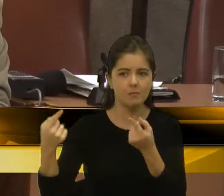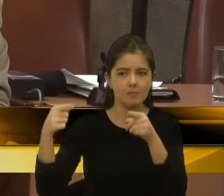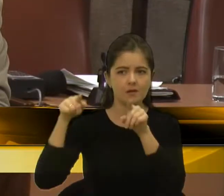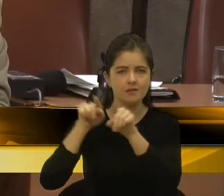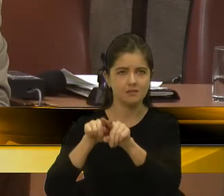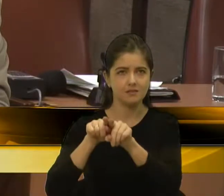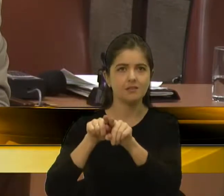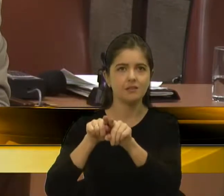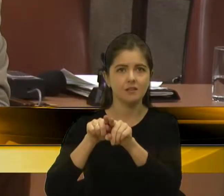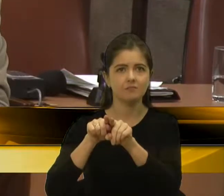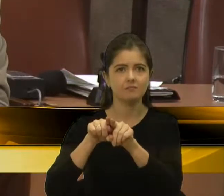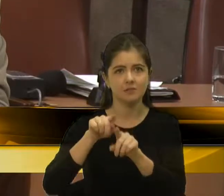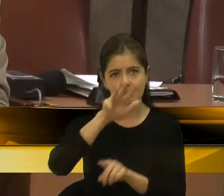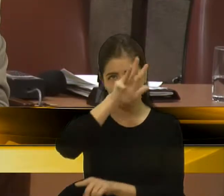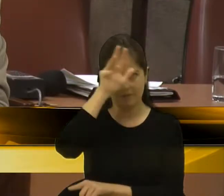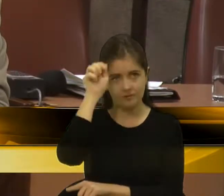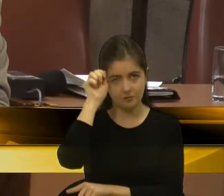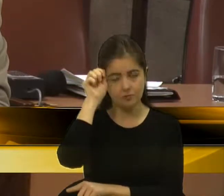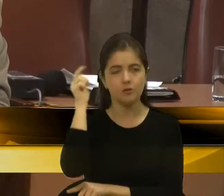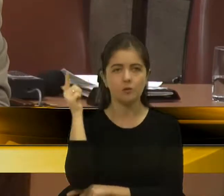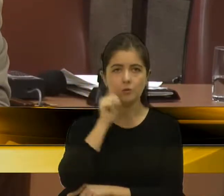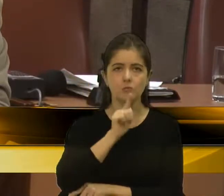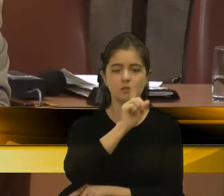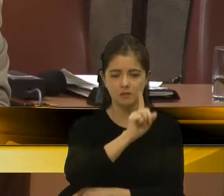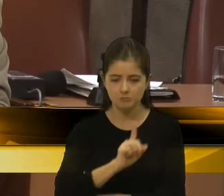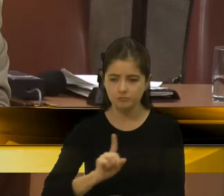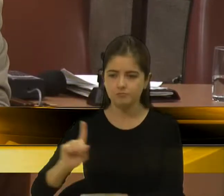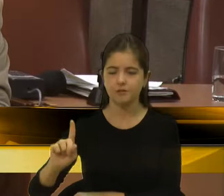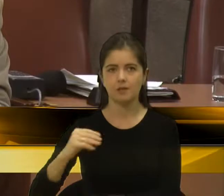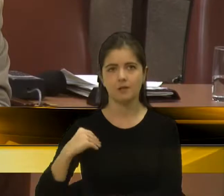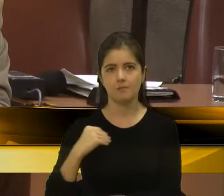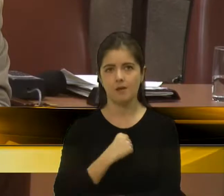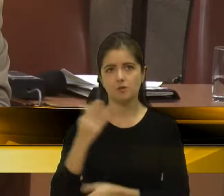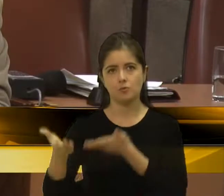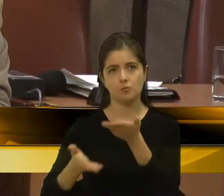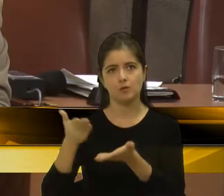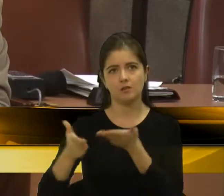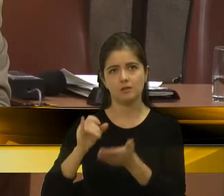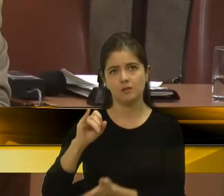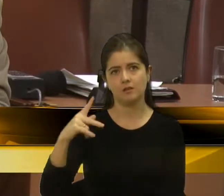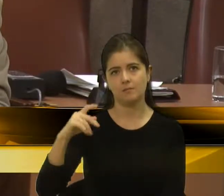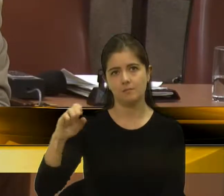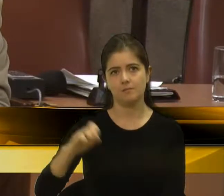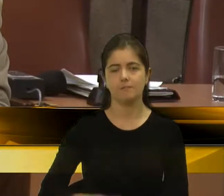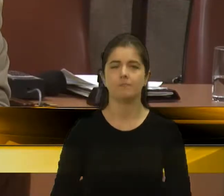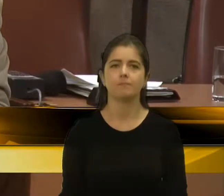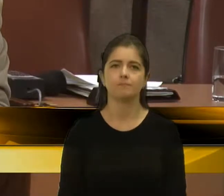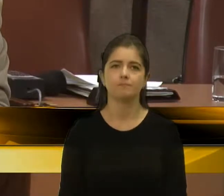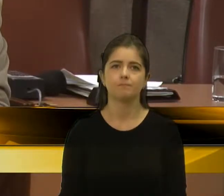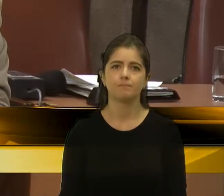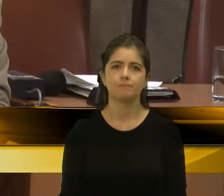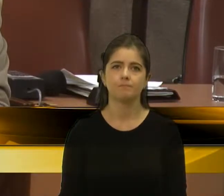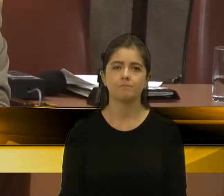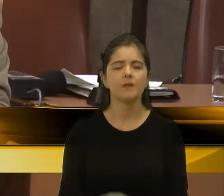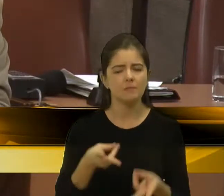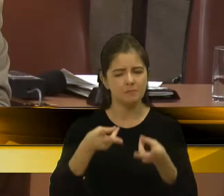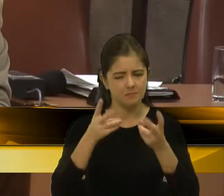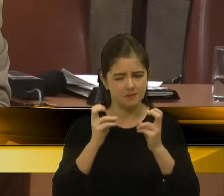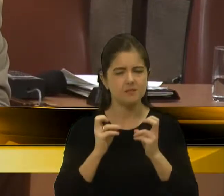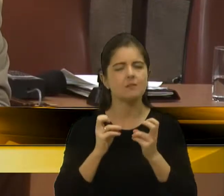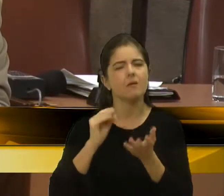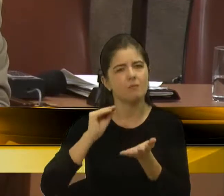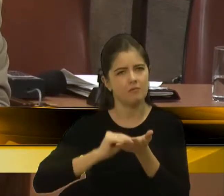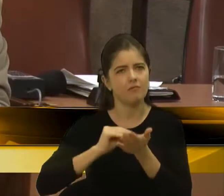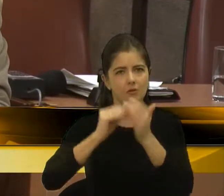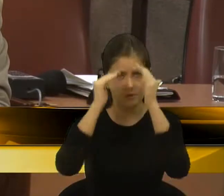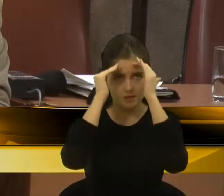gestões municipais, que excederam um funcionário para atender o IP. Consideramos um grande descaso com usuários que